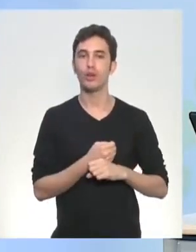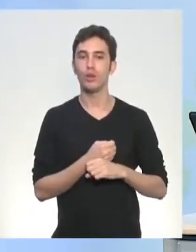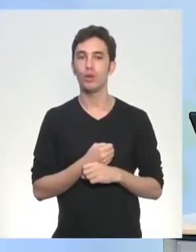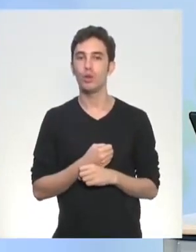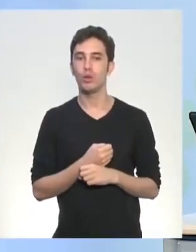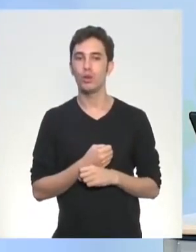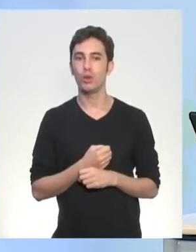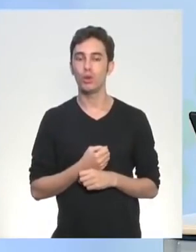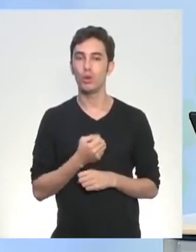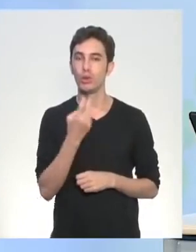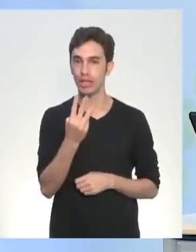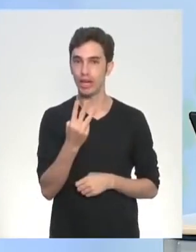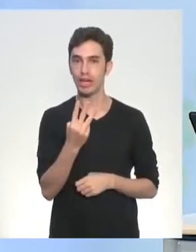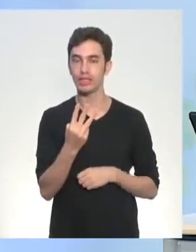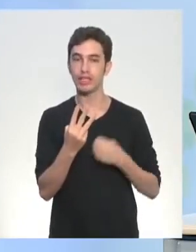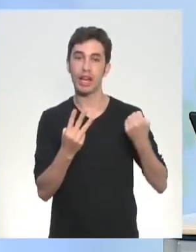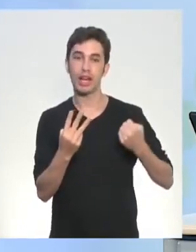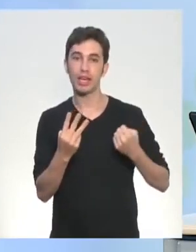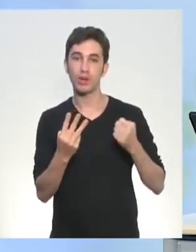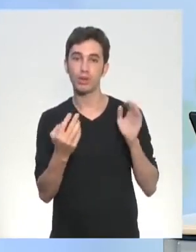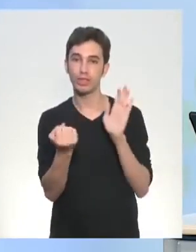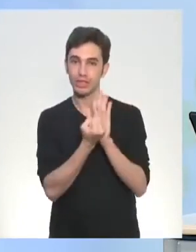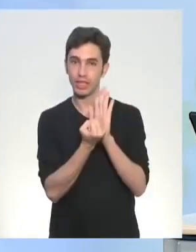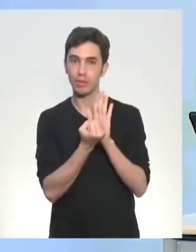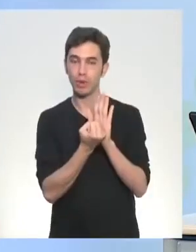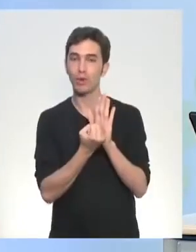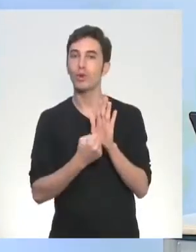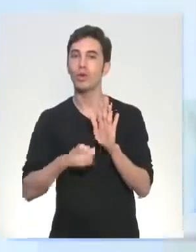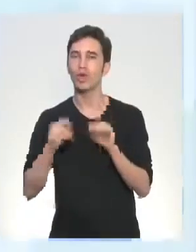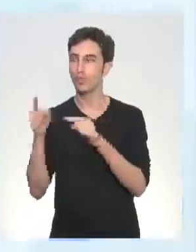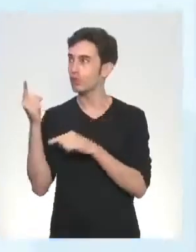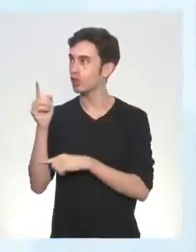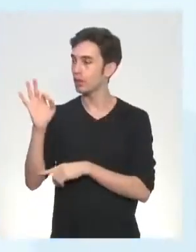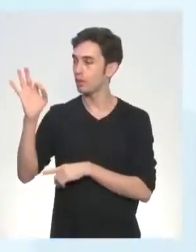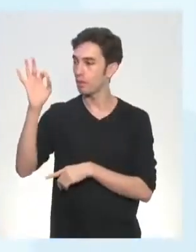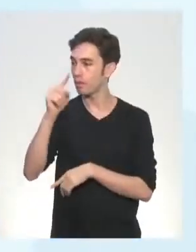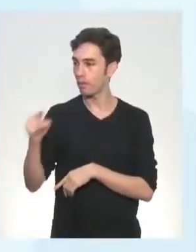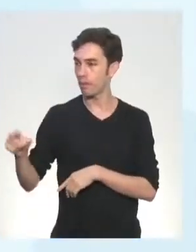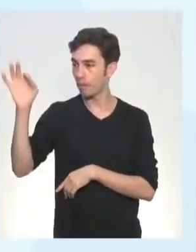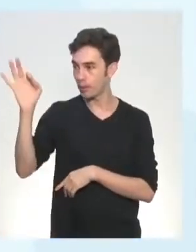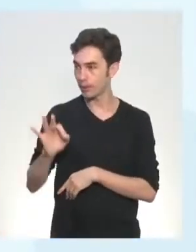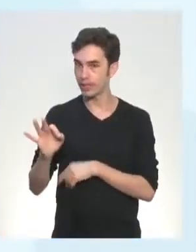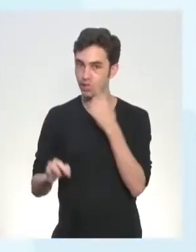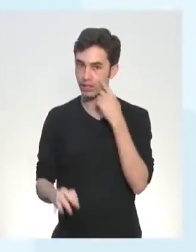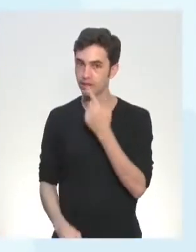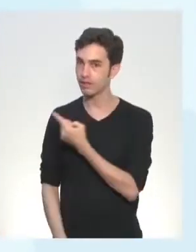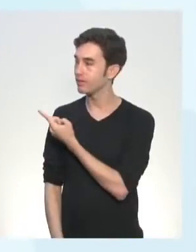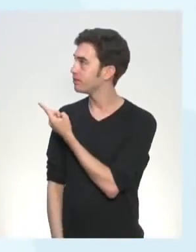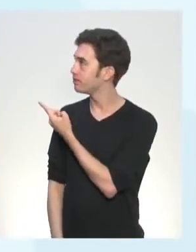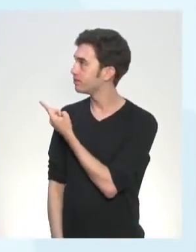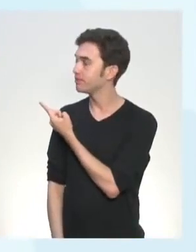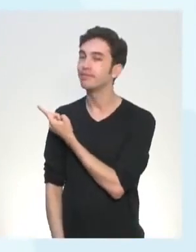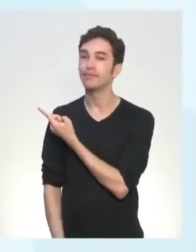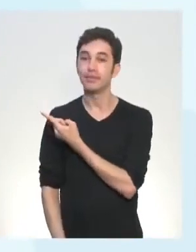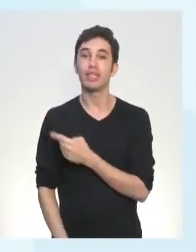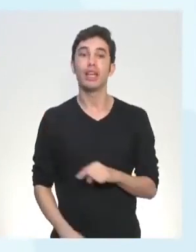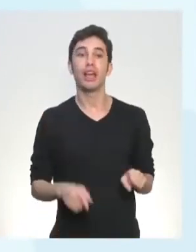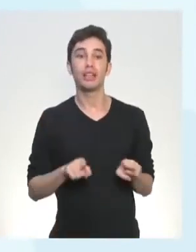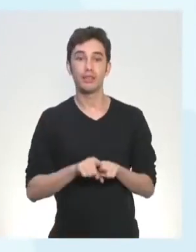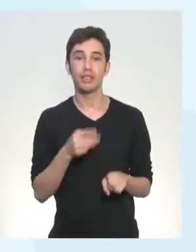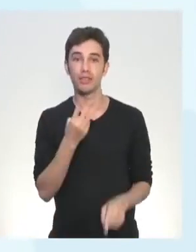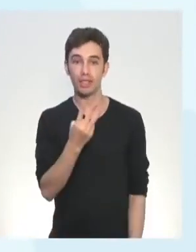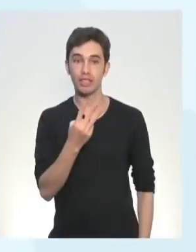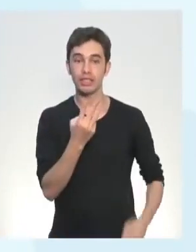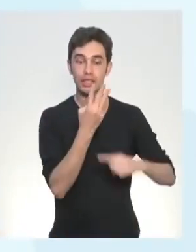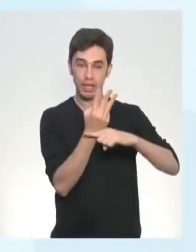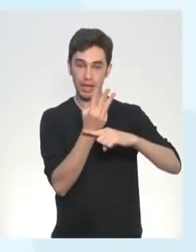símbolo de porcentagem, que é aquela barra com duas bolinhas, uma em cima e uma embaixo. Essa aqui, ó, tá? 3%. Então, você viu 3 sobre